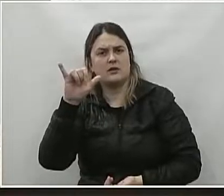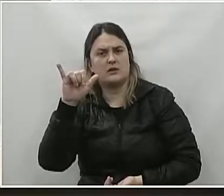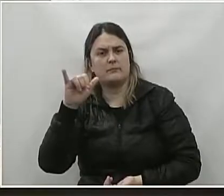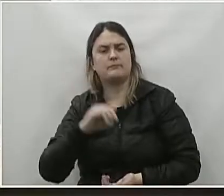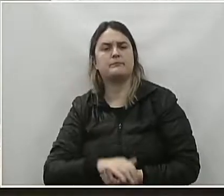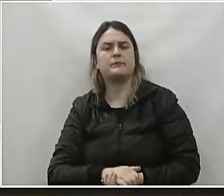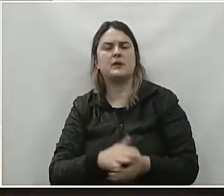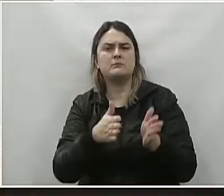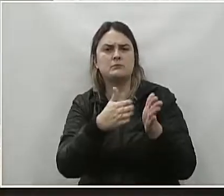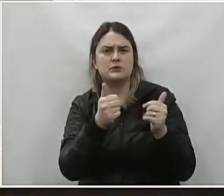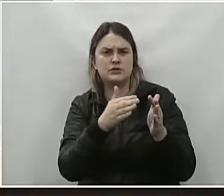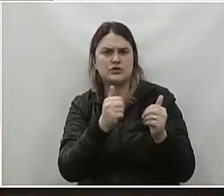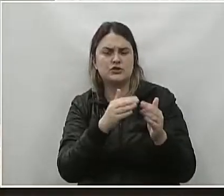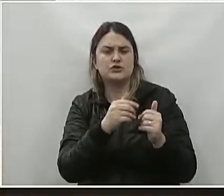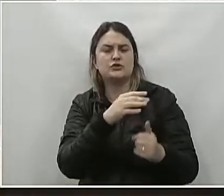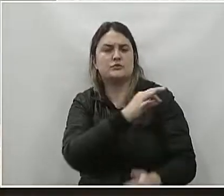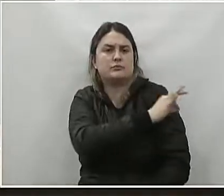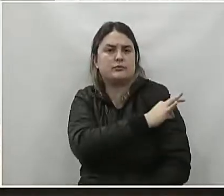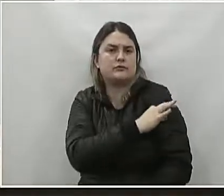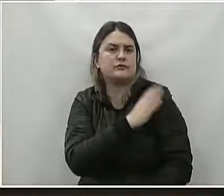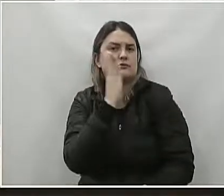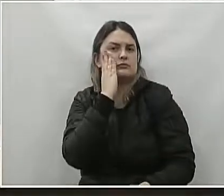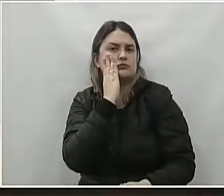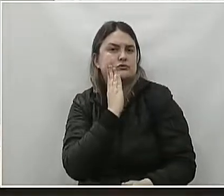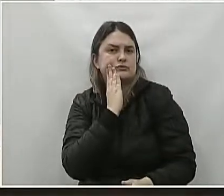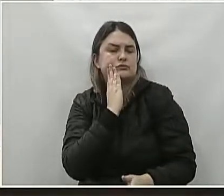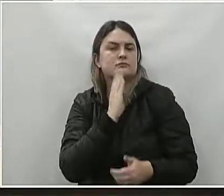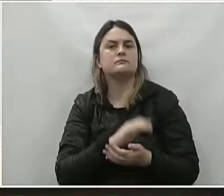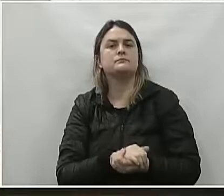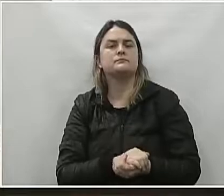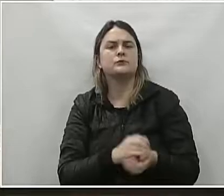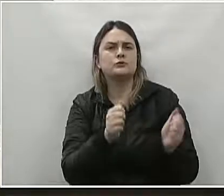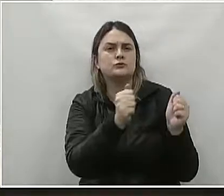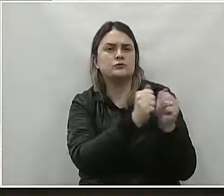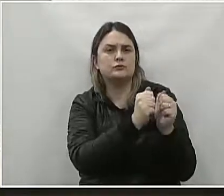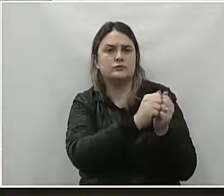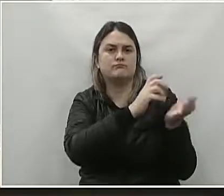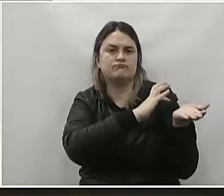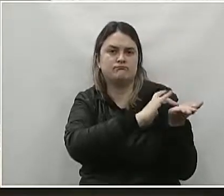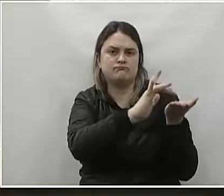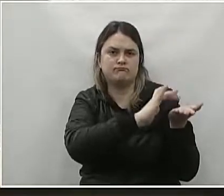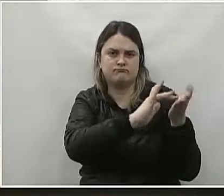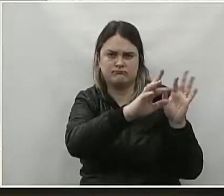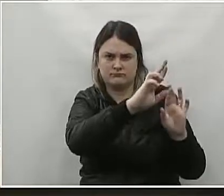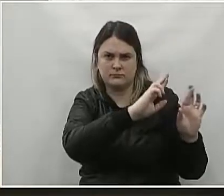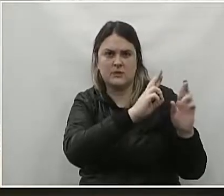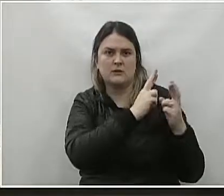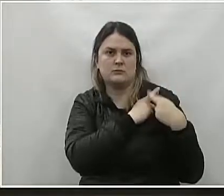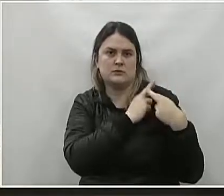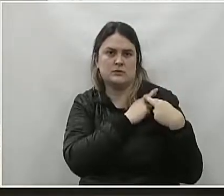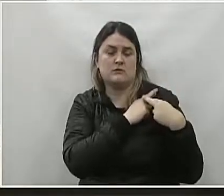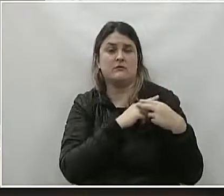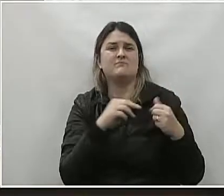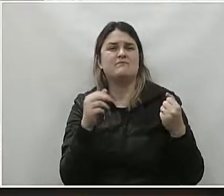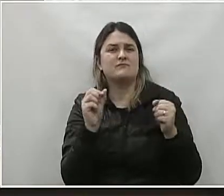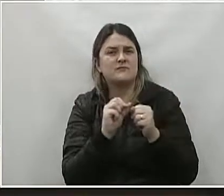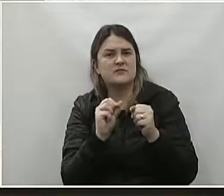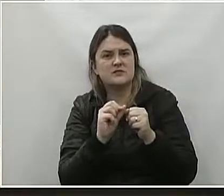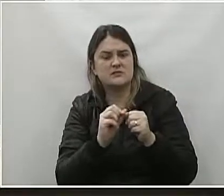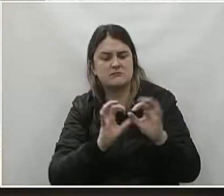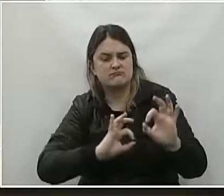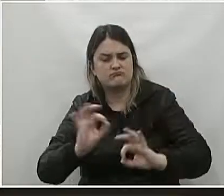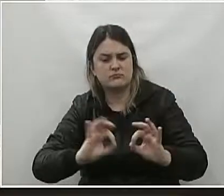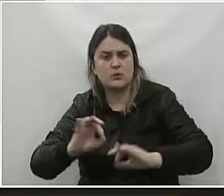Ao chefe do Poder Executivo Municipal, que juntamente com a secretaria competente possam realizar obra